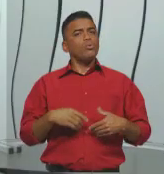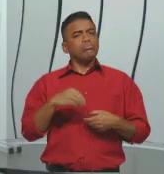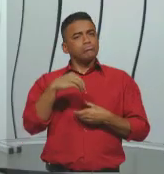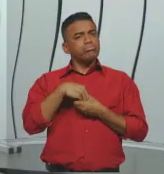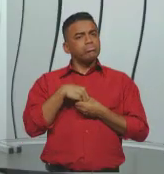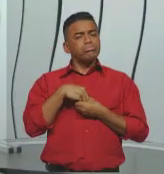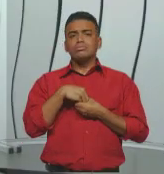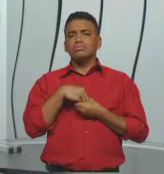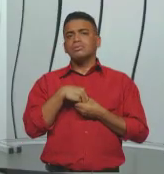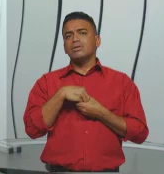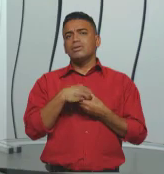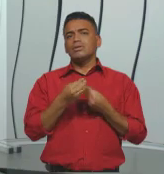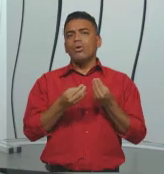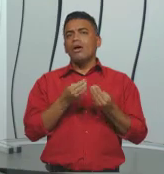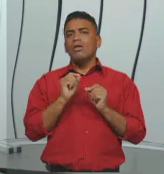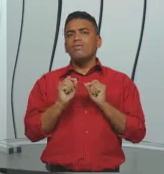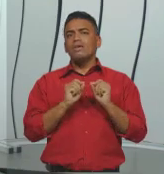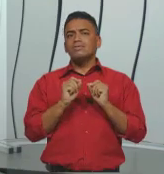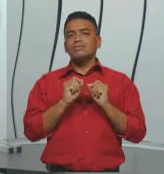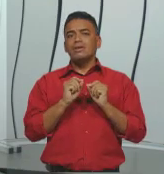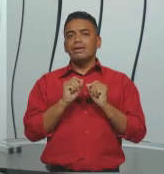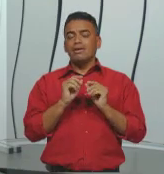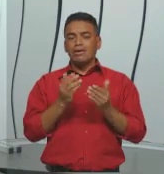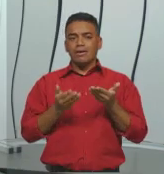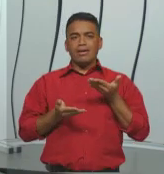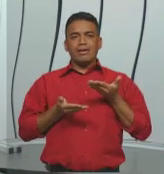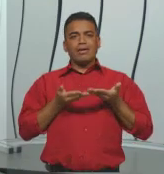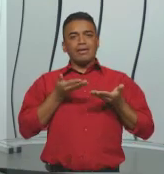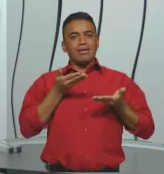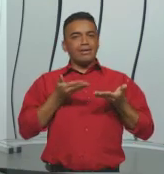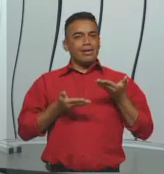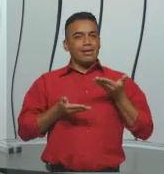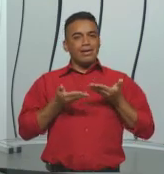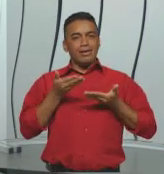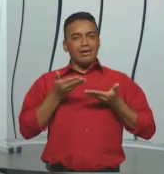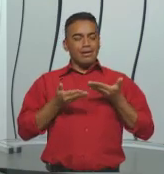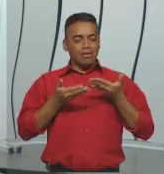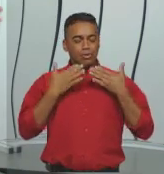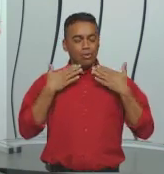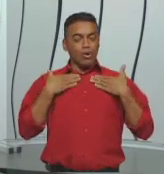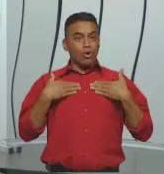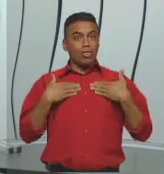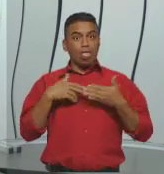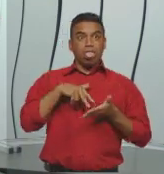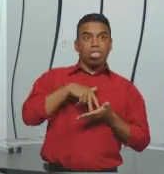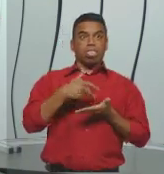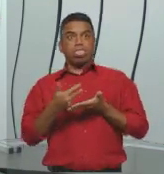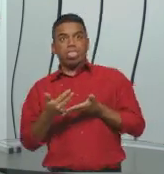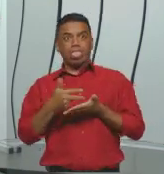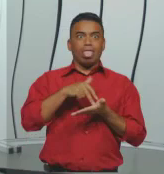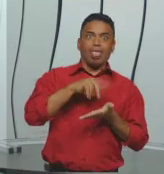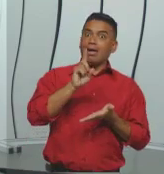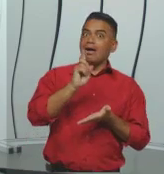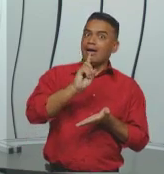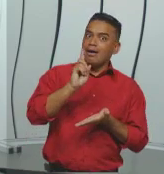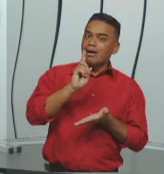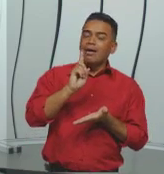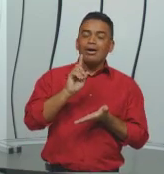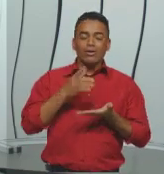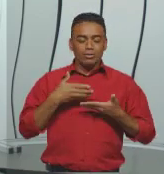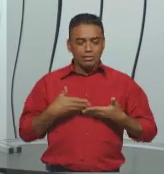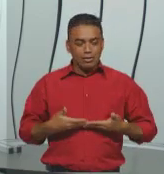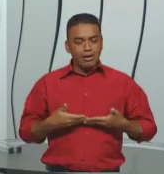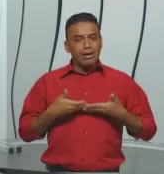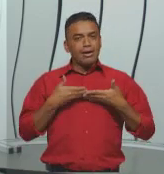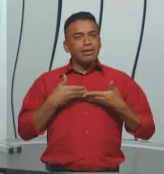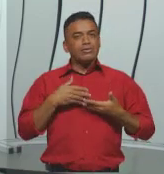ou seja, que é a manutenção do equilíbrio do nosso organismo. Mas não é equilíbrio de não conseguir cair, não. É o equilíbrio das